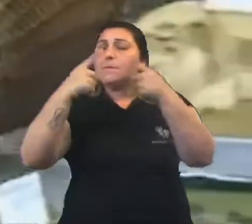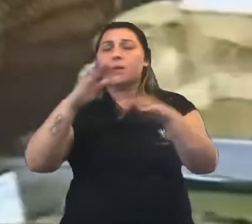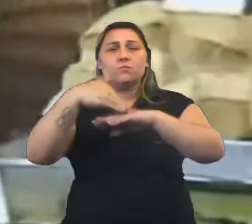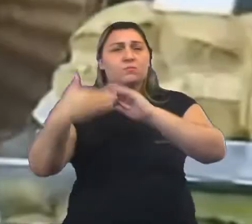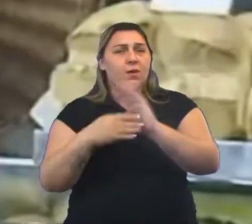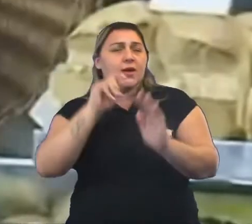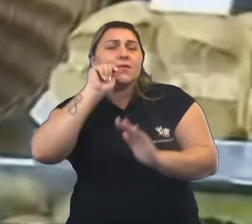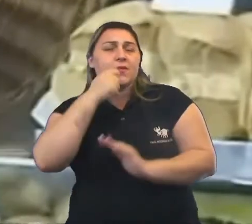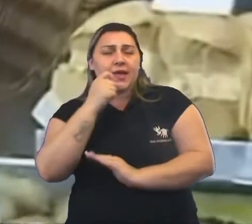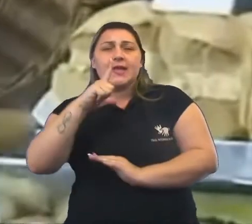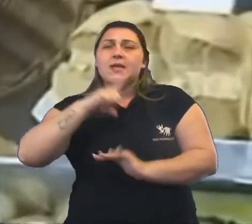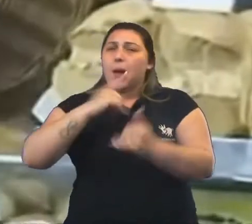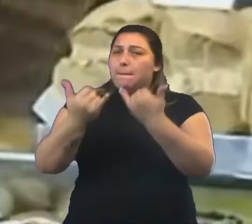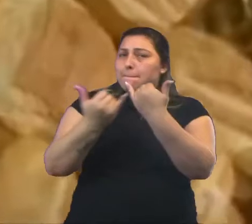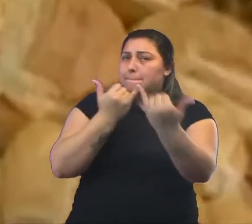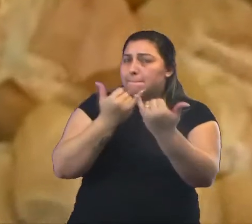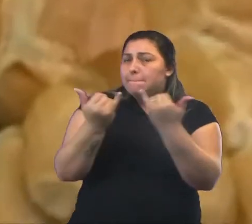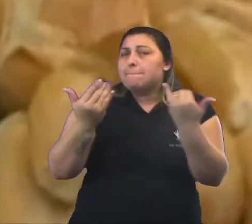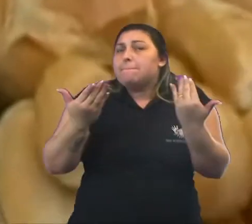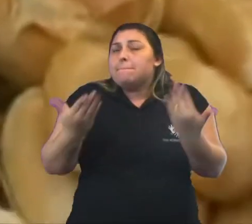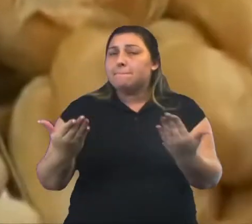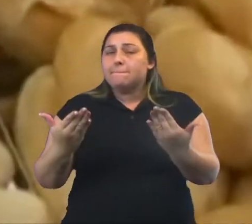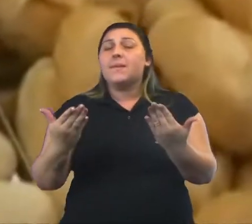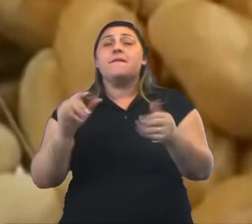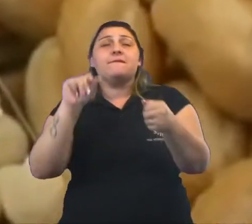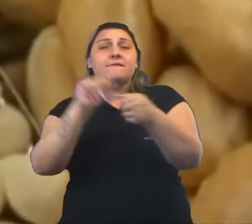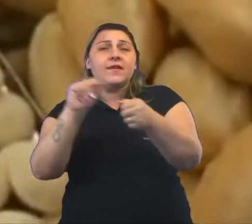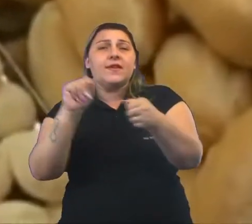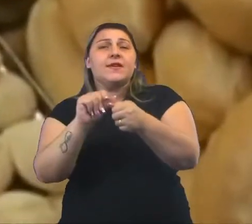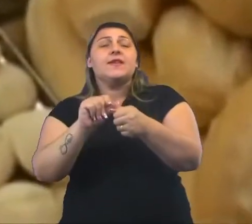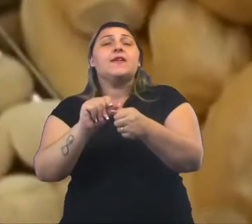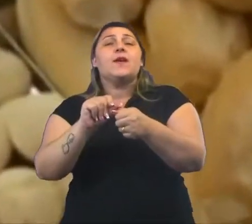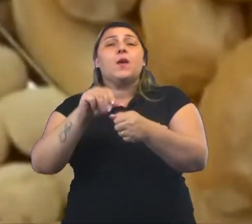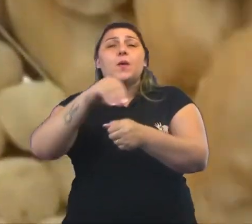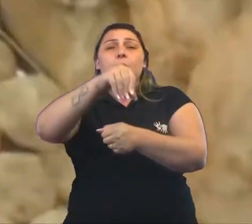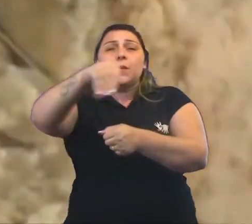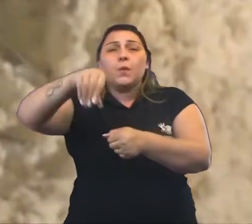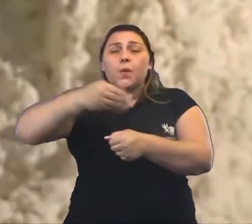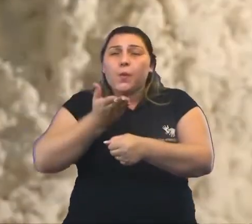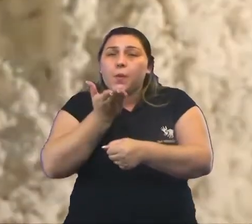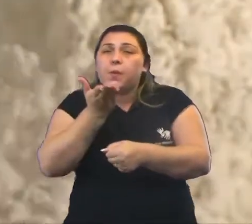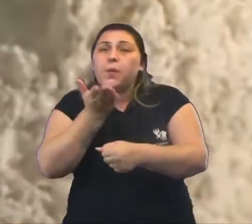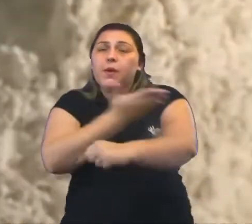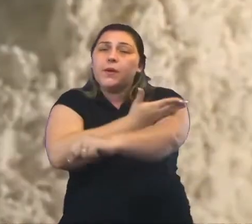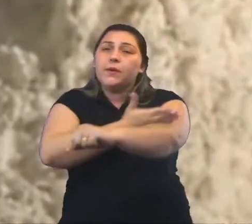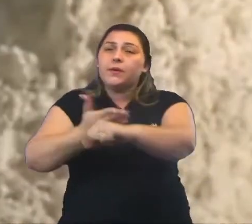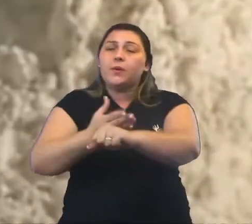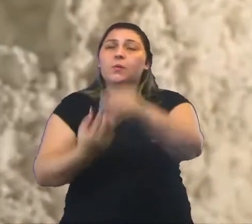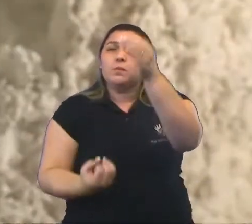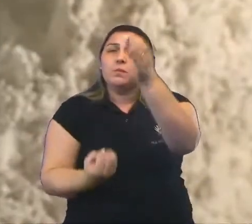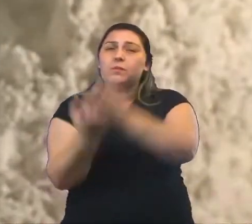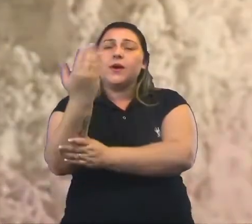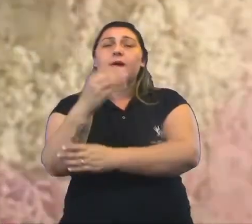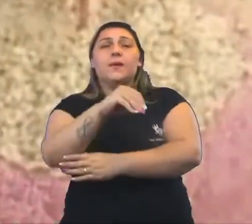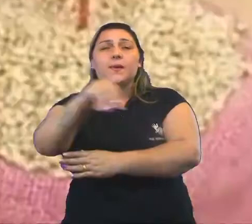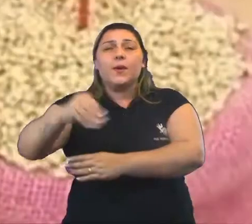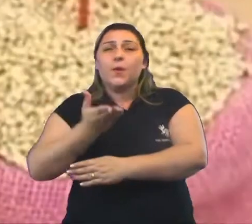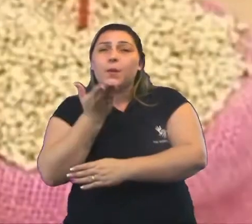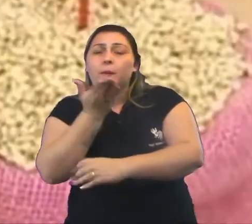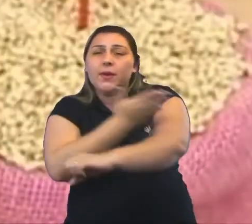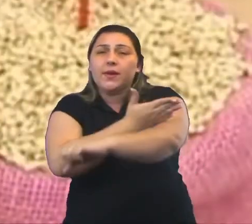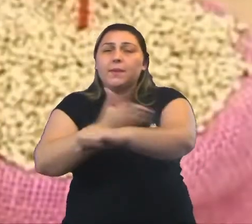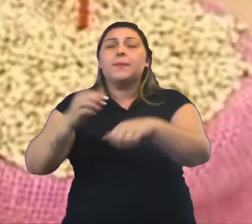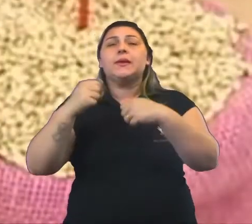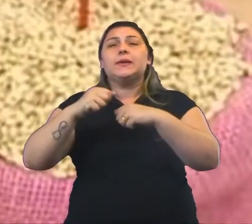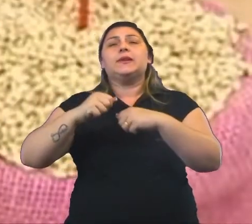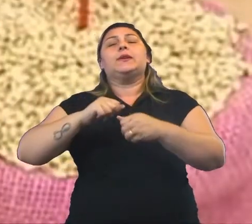pães têm uma coisa em comum, dona Kika. São feitos com farinha. Para produzir a farinha,